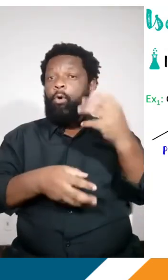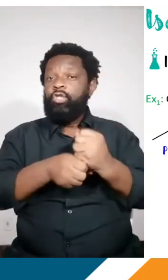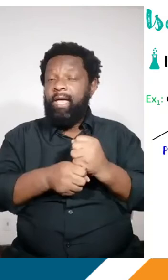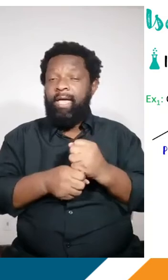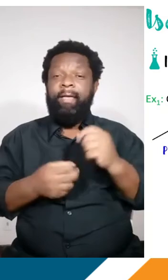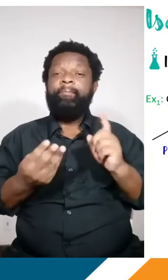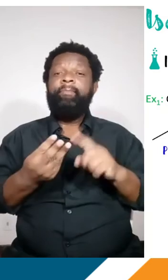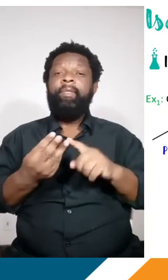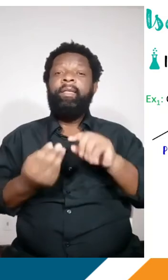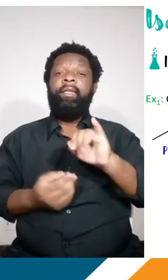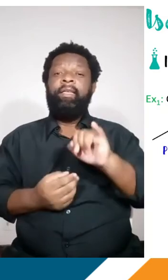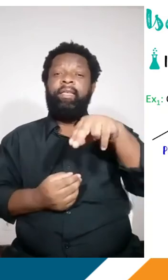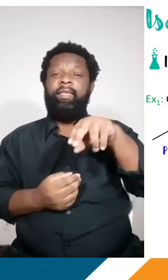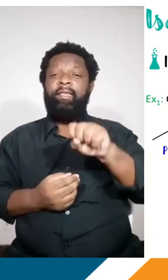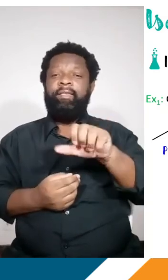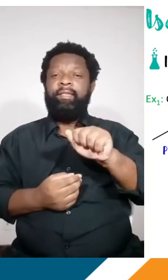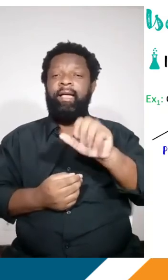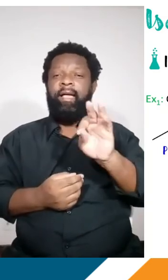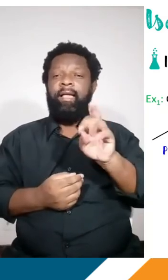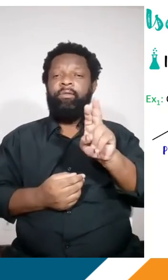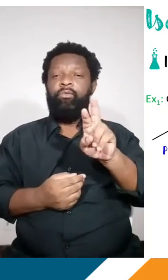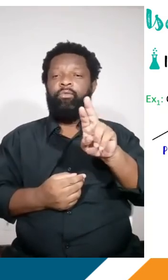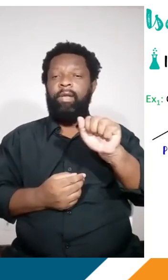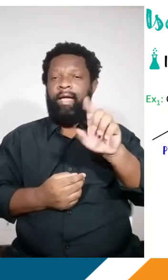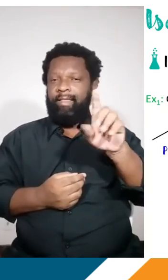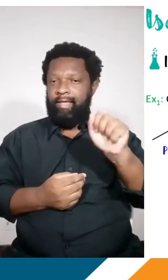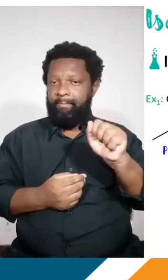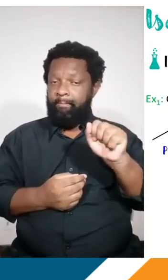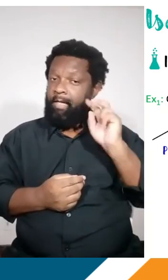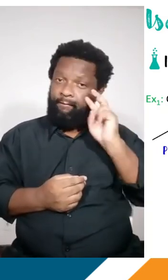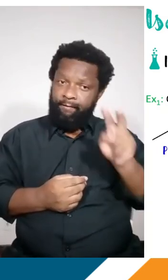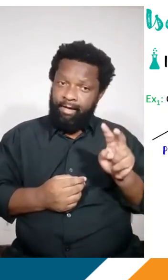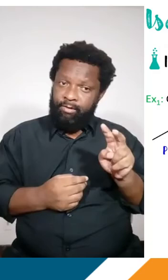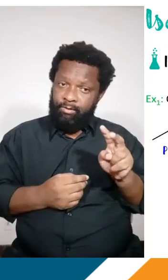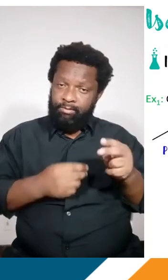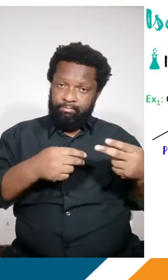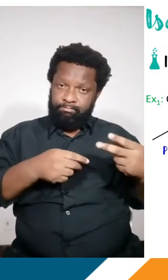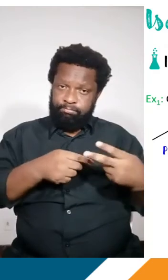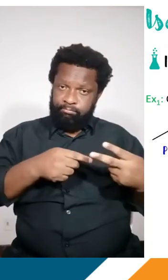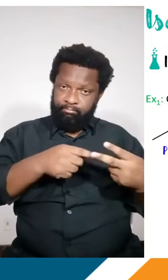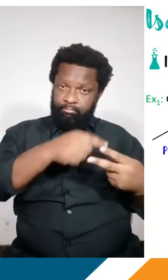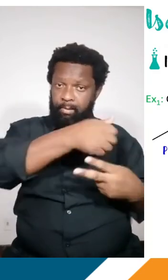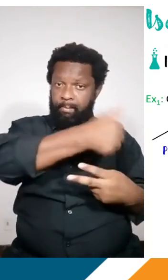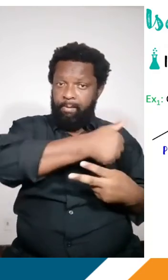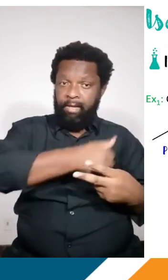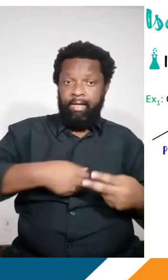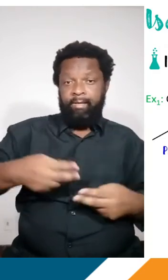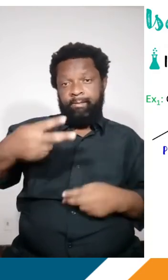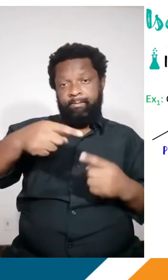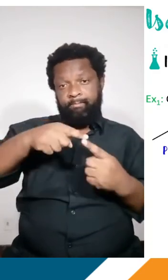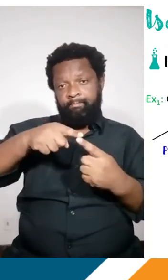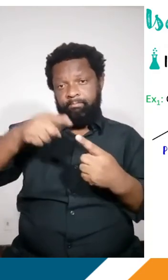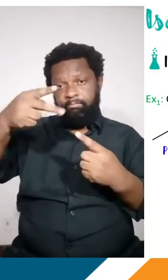insaturada. Olhando pelo nome, eu consigo ver que aqui a dupla ligação está na posição 1, enquanto aqui está na